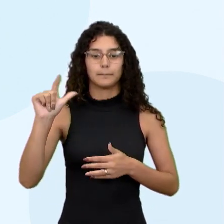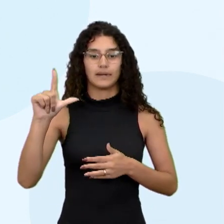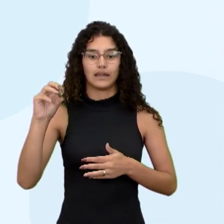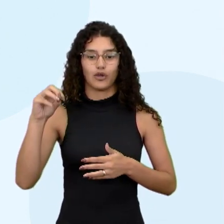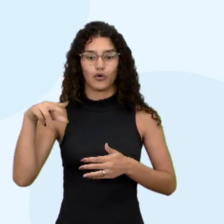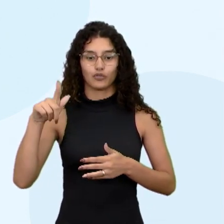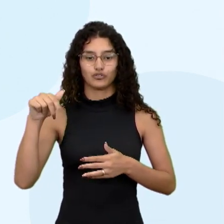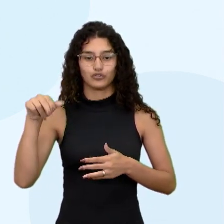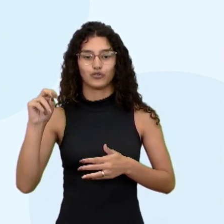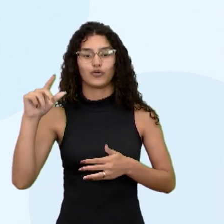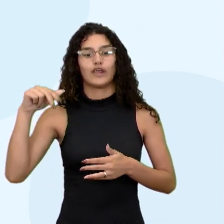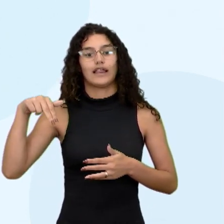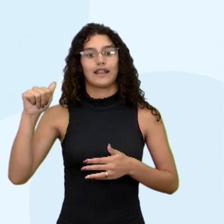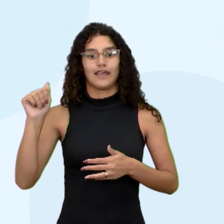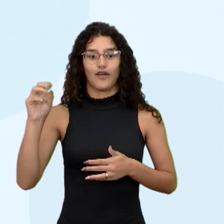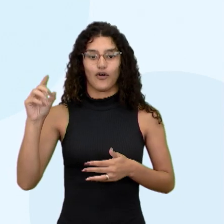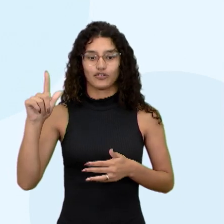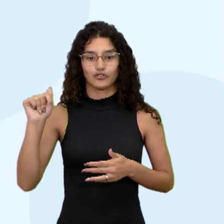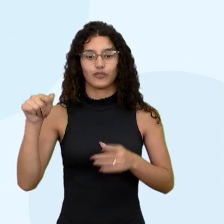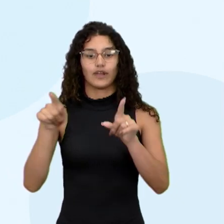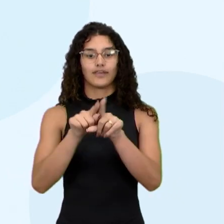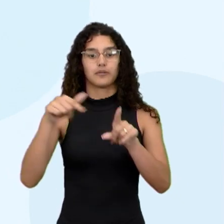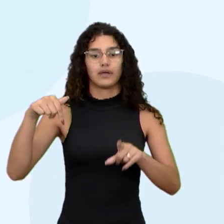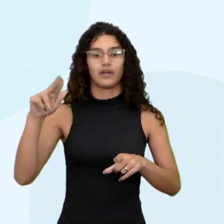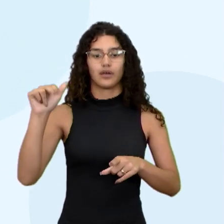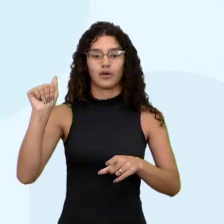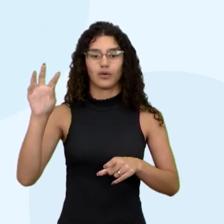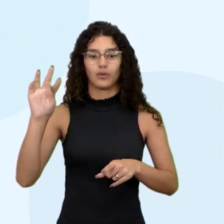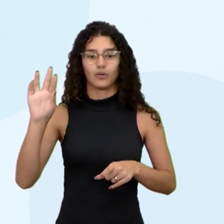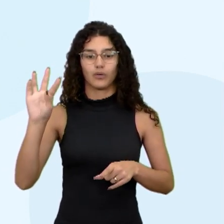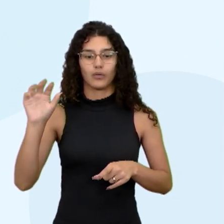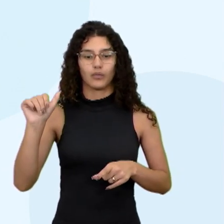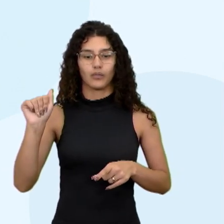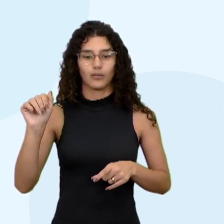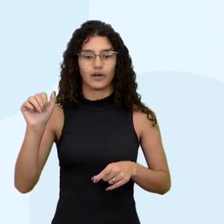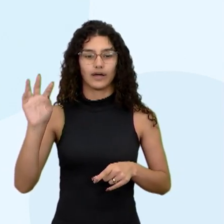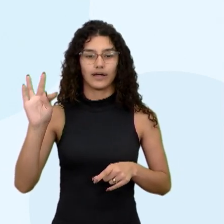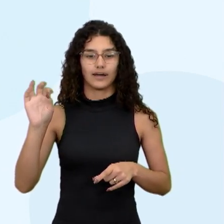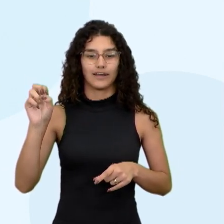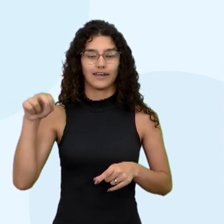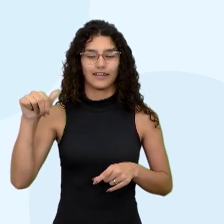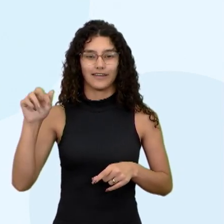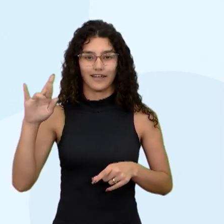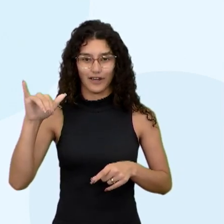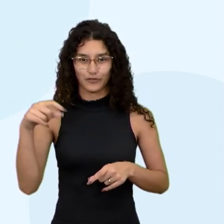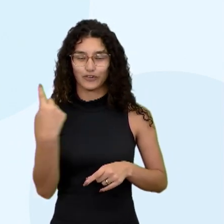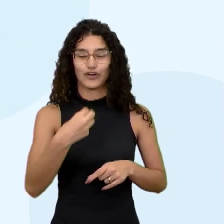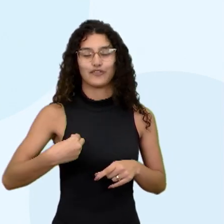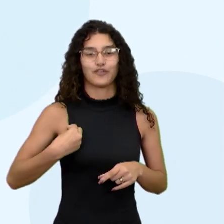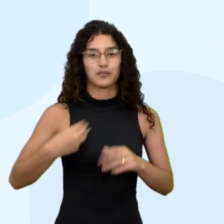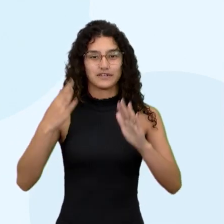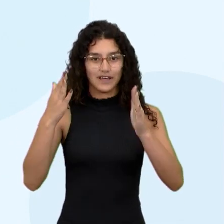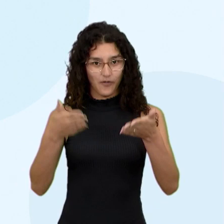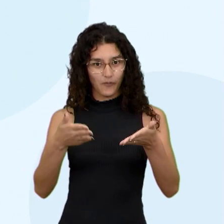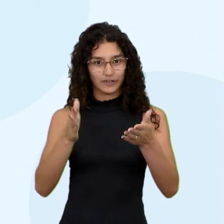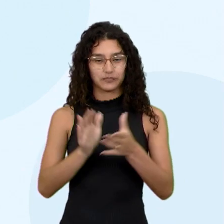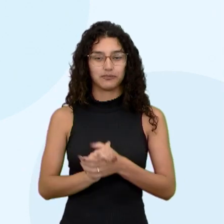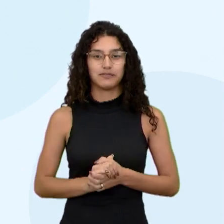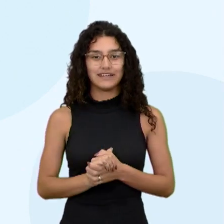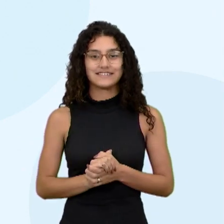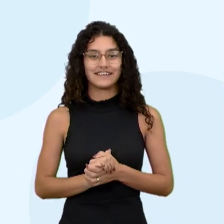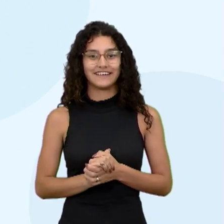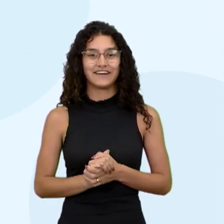e Quaternário. E é o nosso período aí atual, né, na qual nós vivemos aí. Então nós vivemos no El